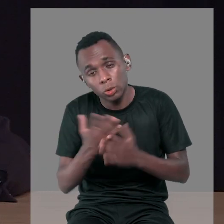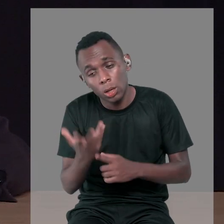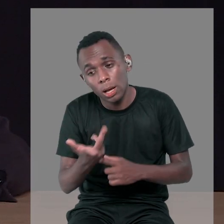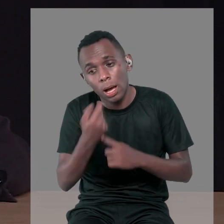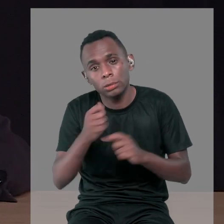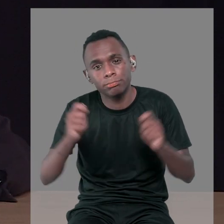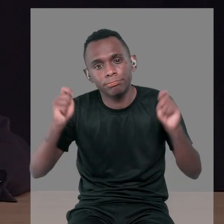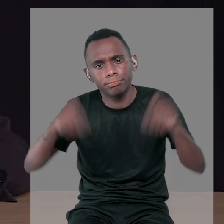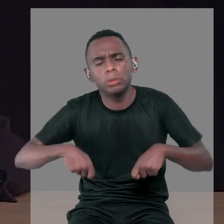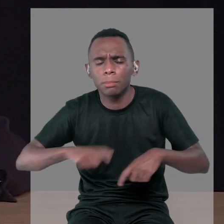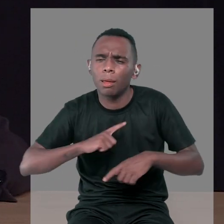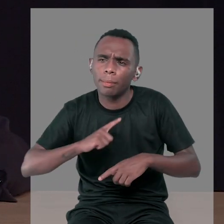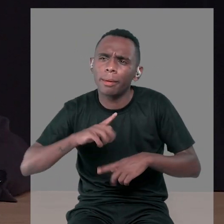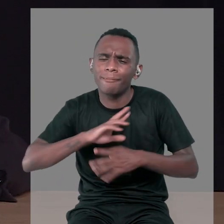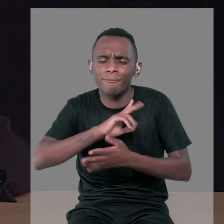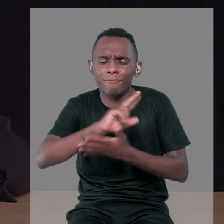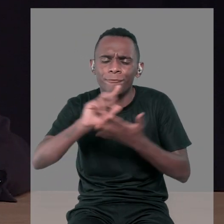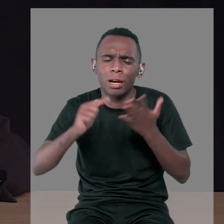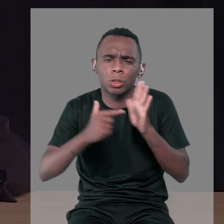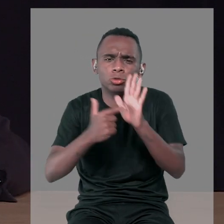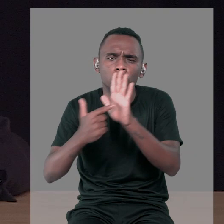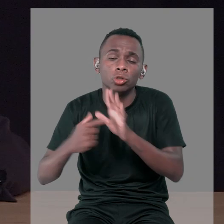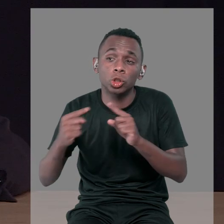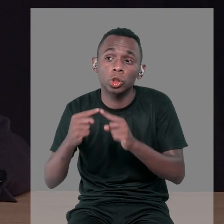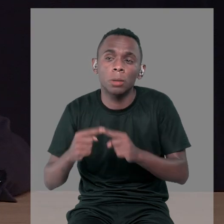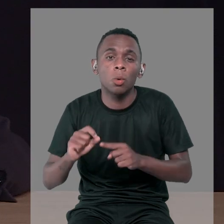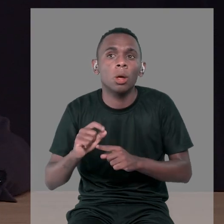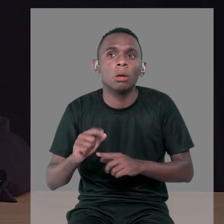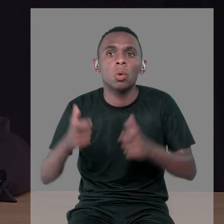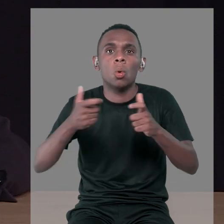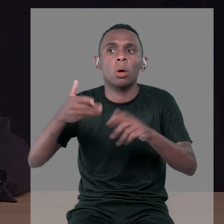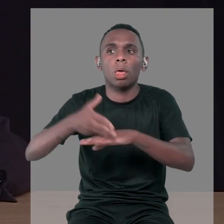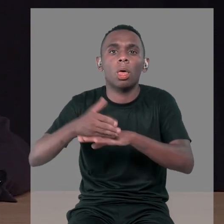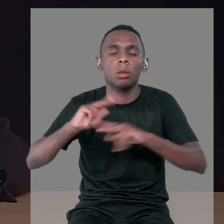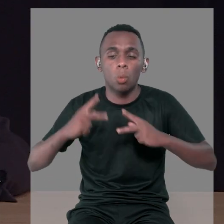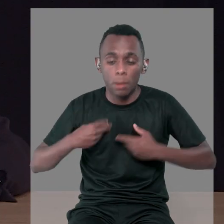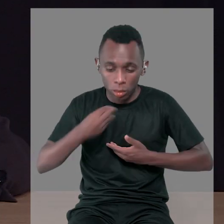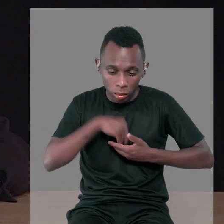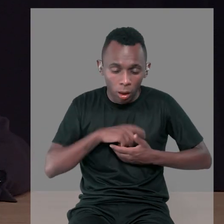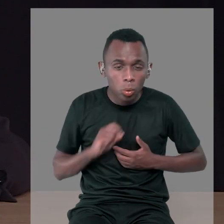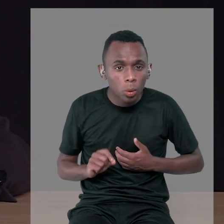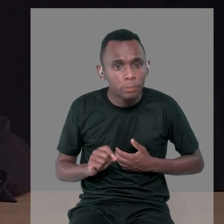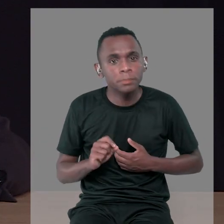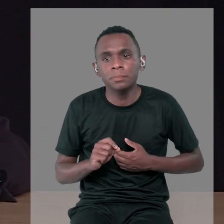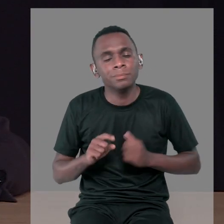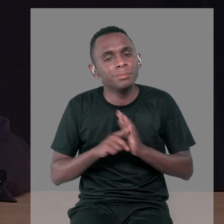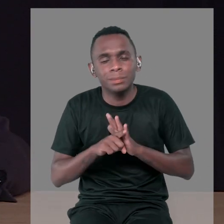várias manifestações, de alcançar lugares do humano que as ciências muitas vezes não chegam nem